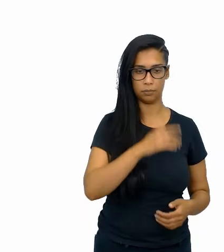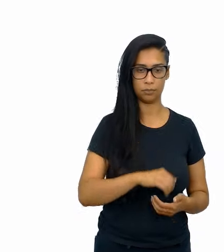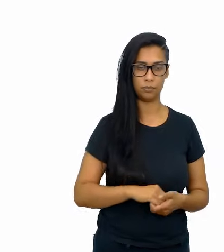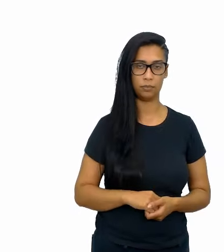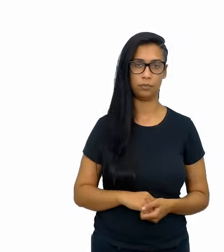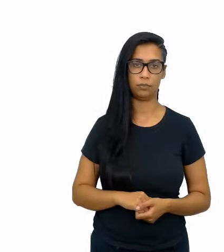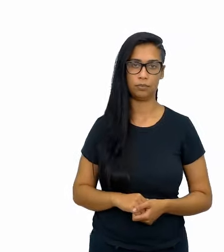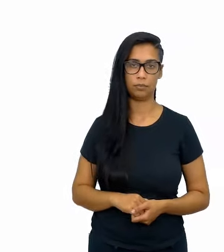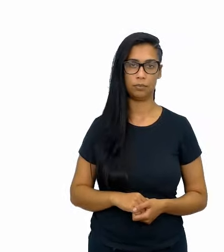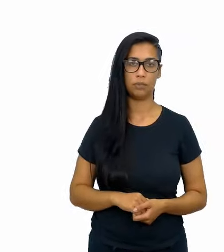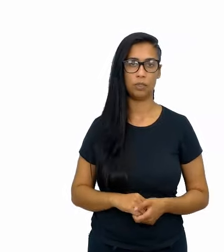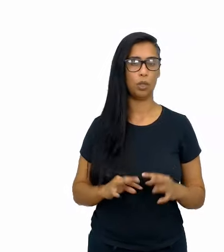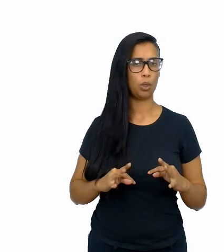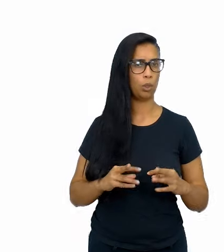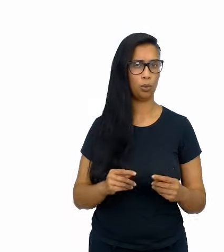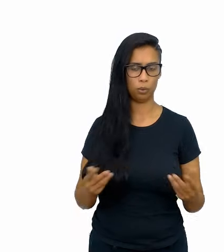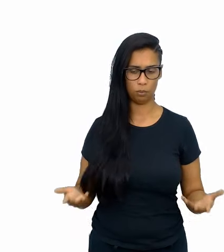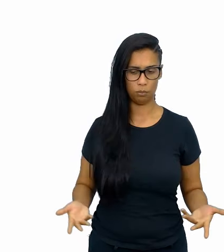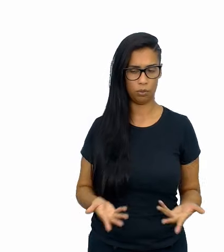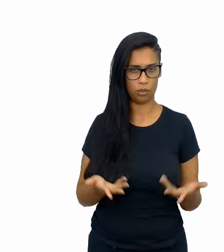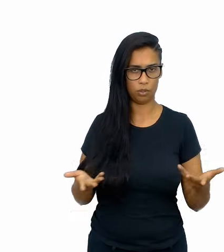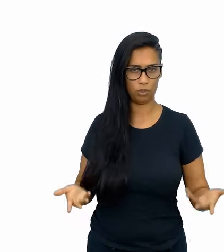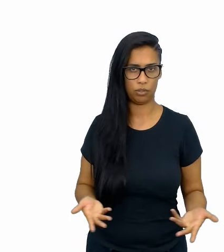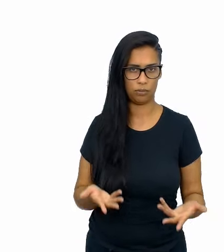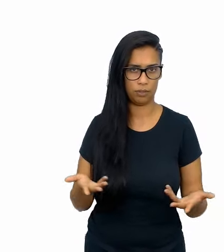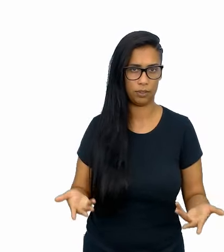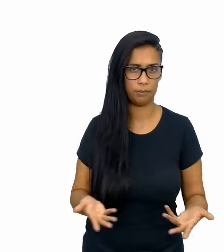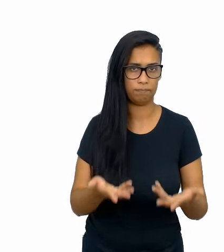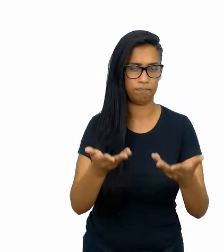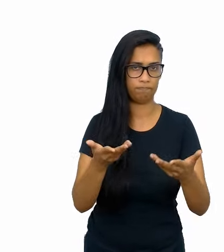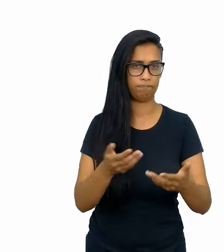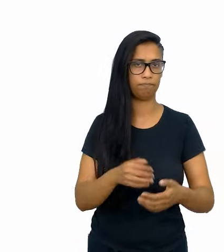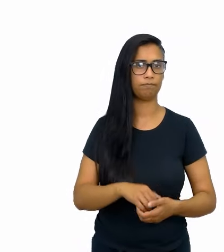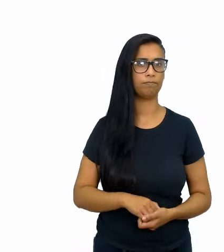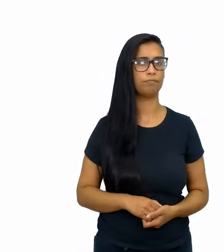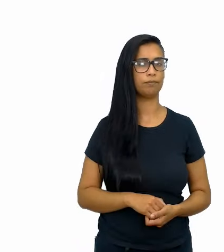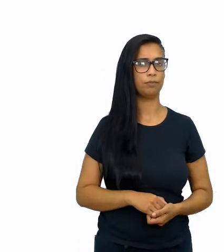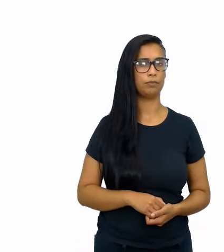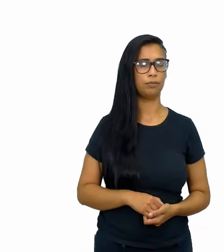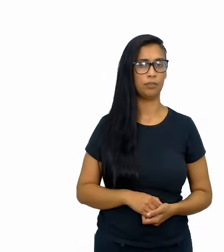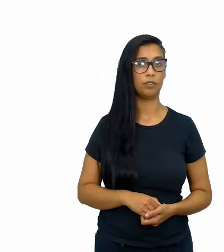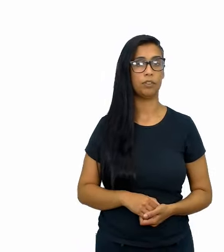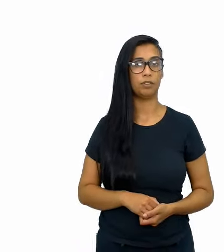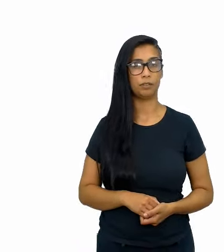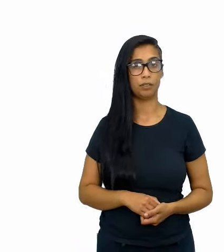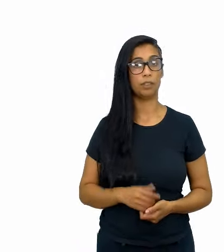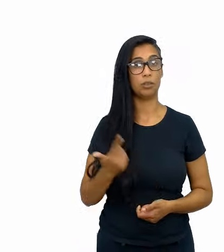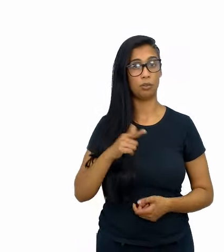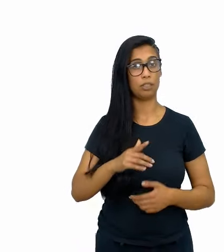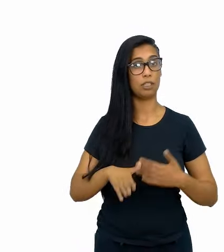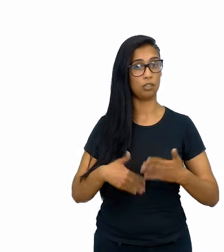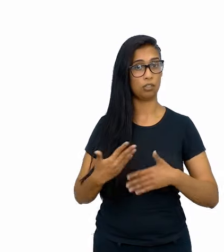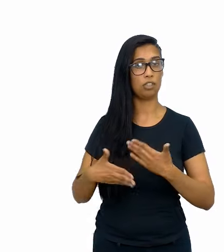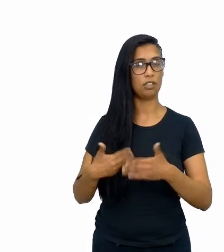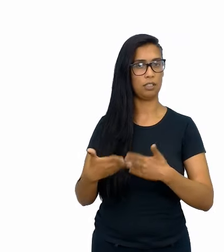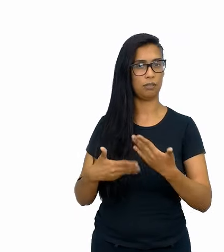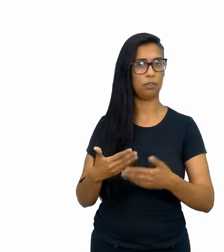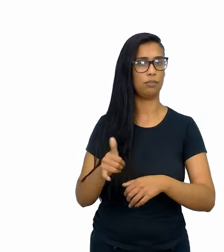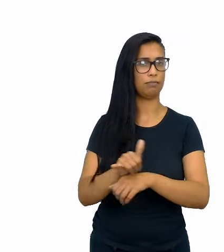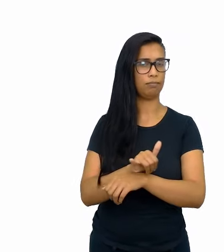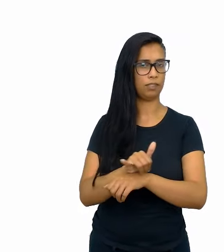possibilita que eles avancem nessas habilidades, que eles consigam desenvolver essas